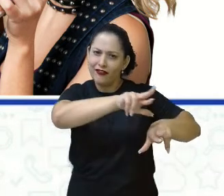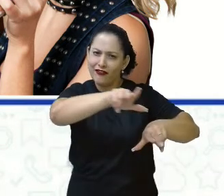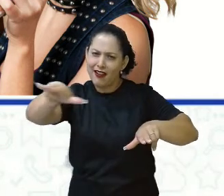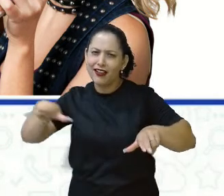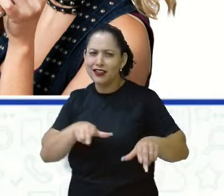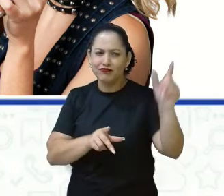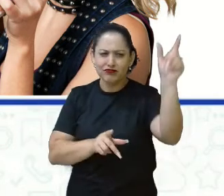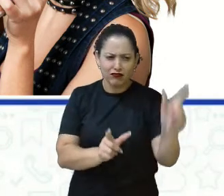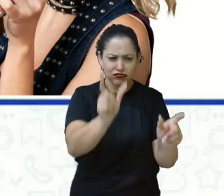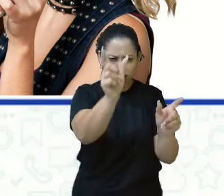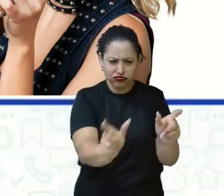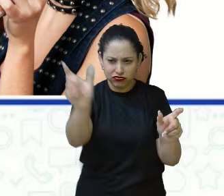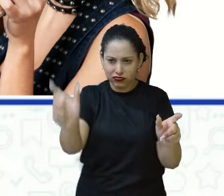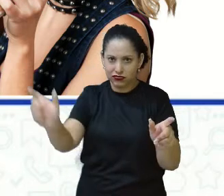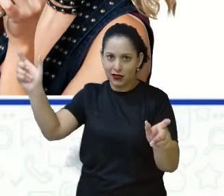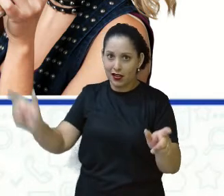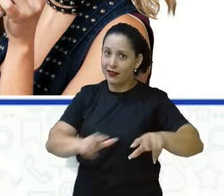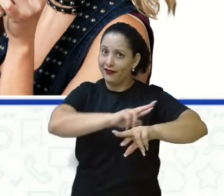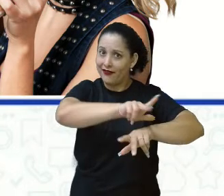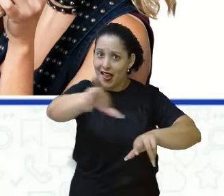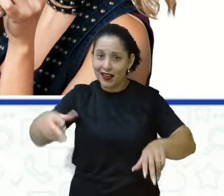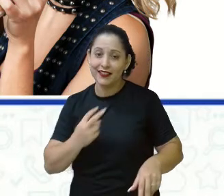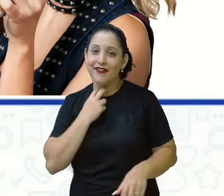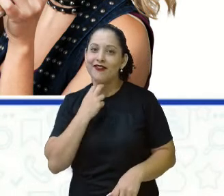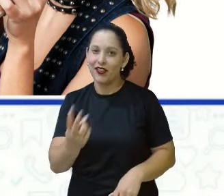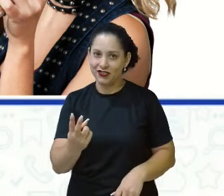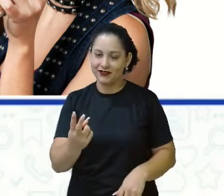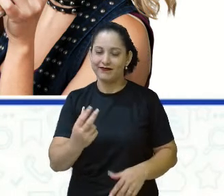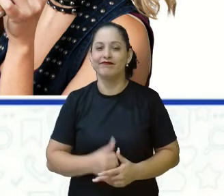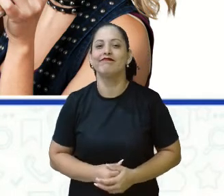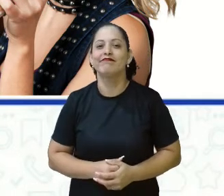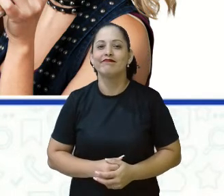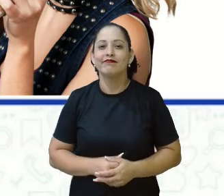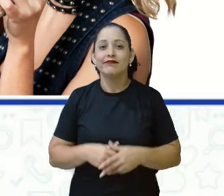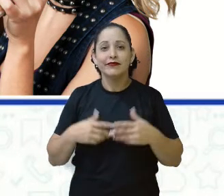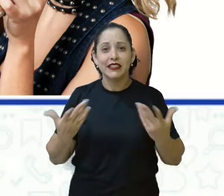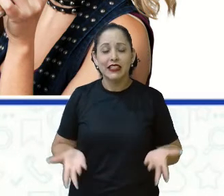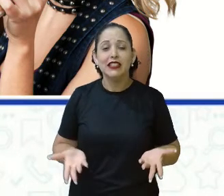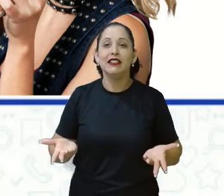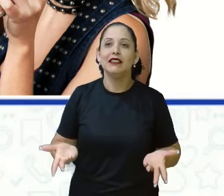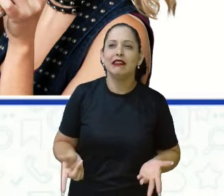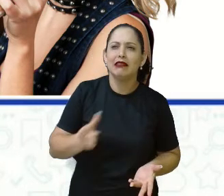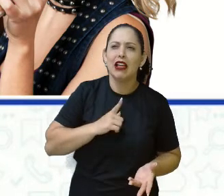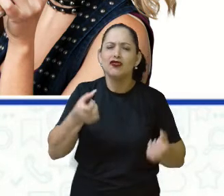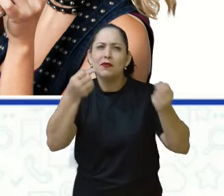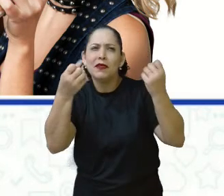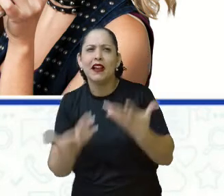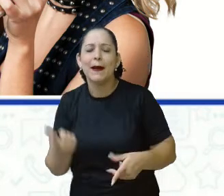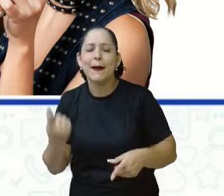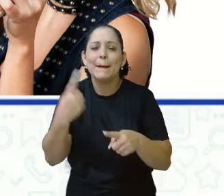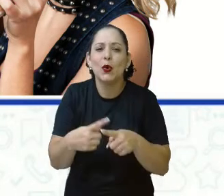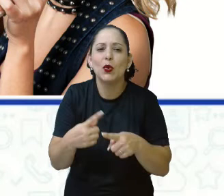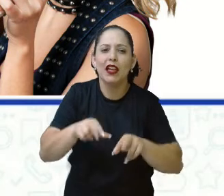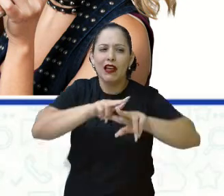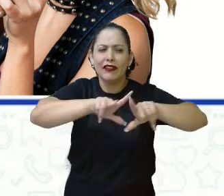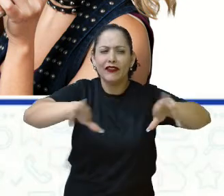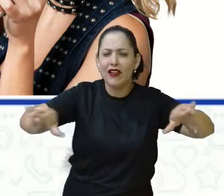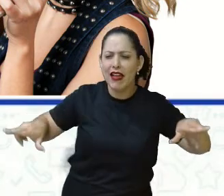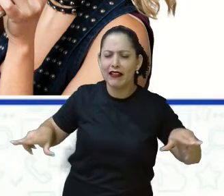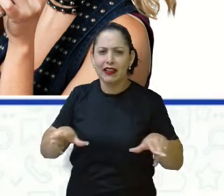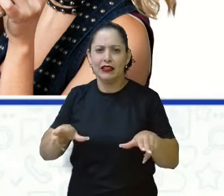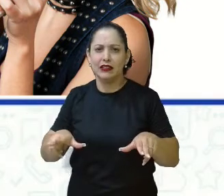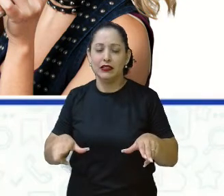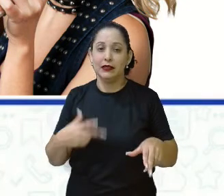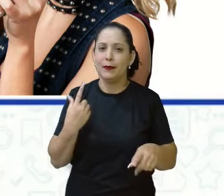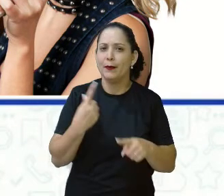é uma parte da estrutura sonora que ainda não conseguiu ser muito explicada, né, Bel? Por que é diferente? Né? Porque os sons são